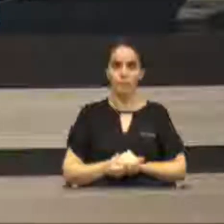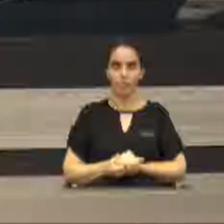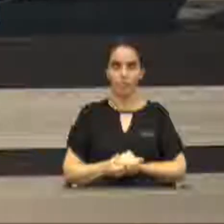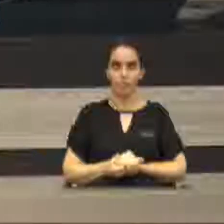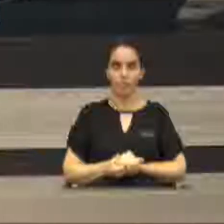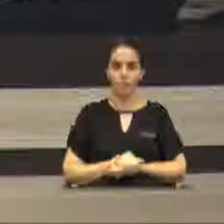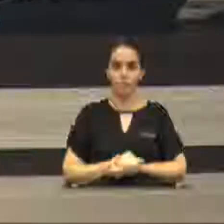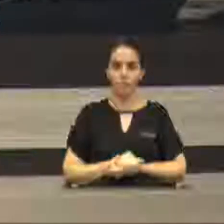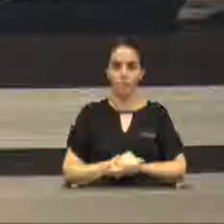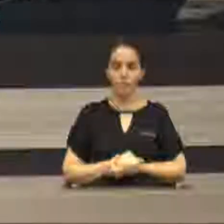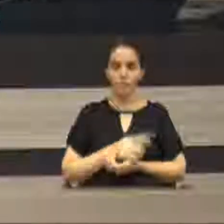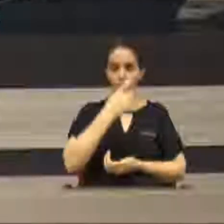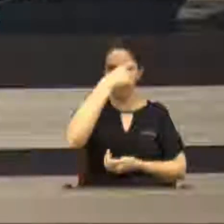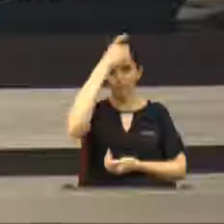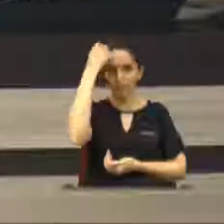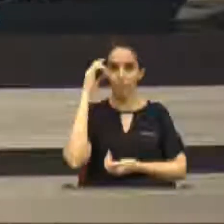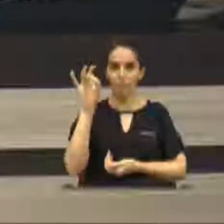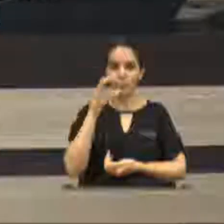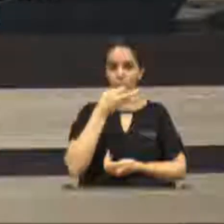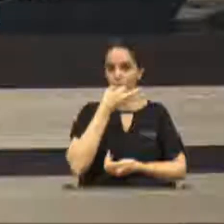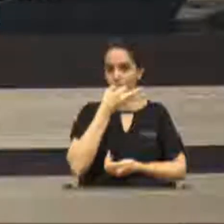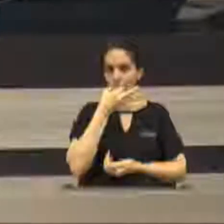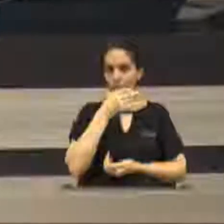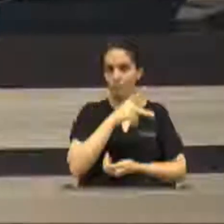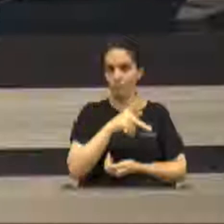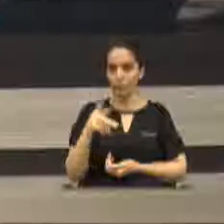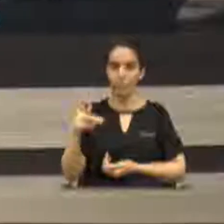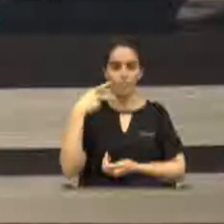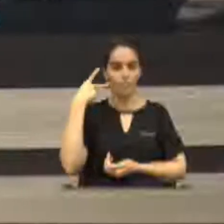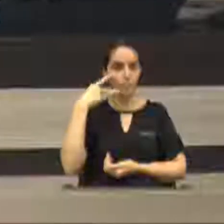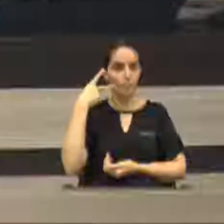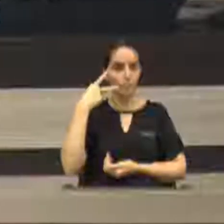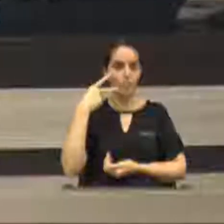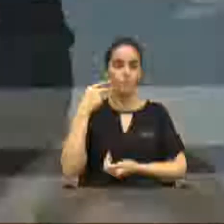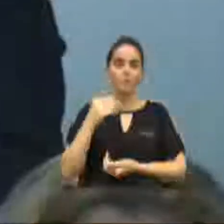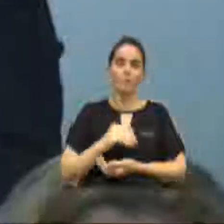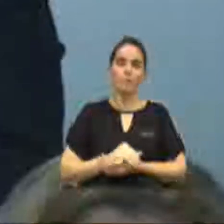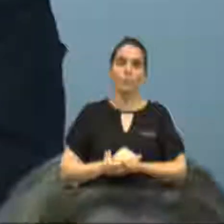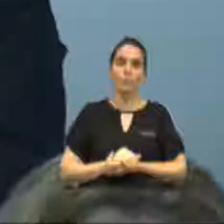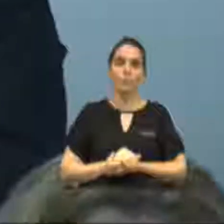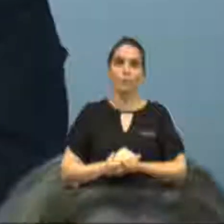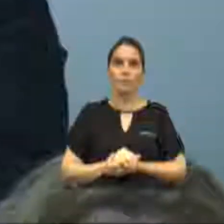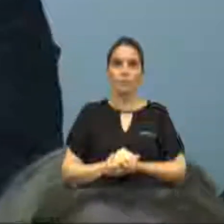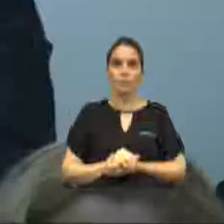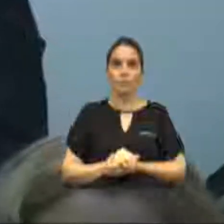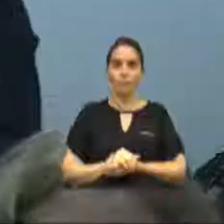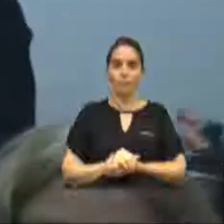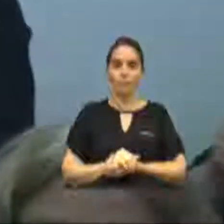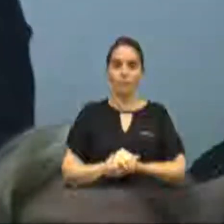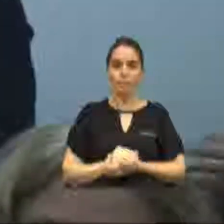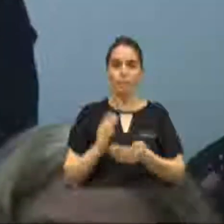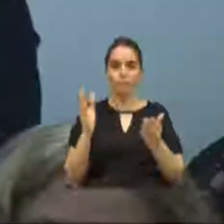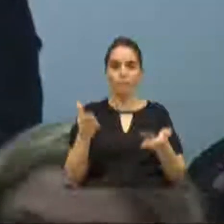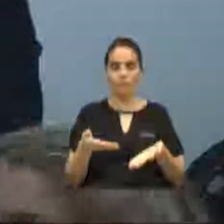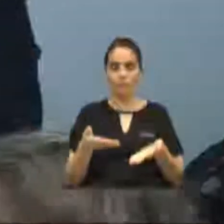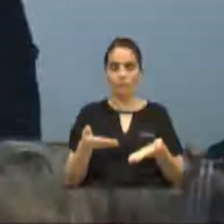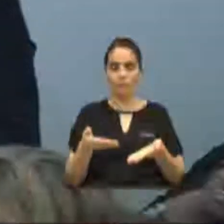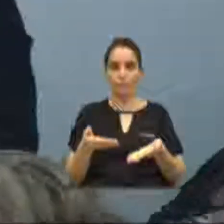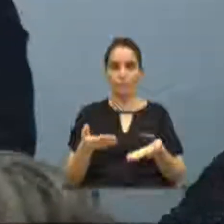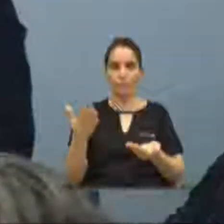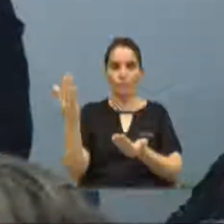Com a palavra, vereador Marco Xavier. Presidente, vereadores, vereadoras, eu trago essa casa hoje